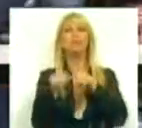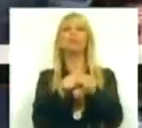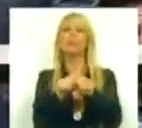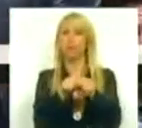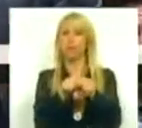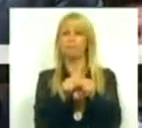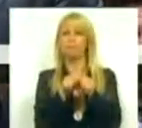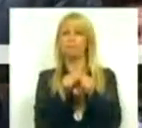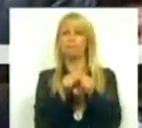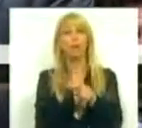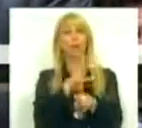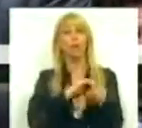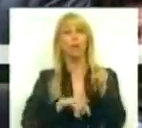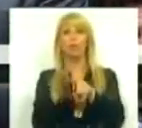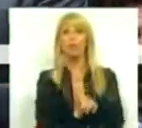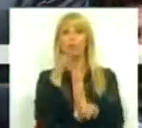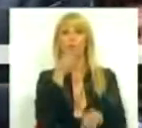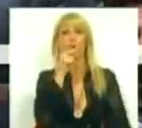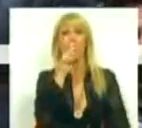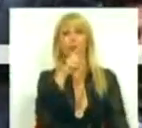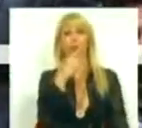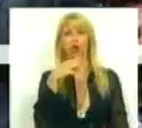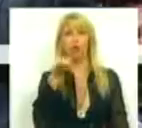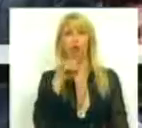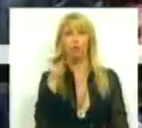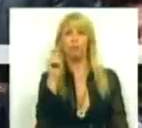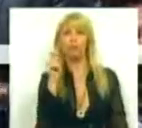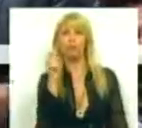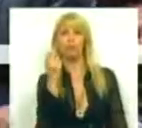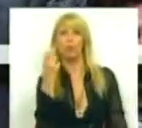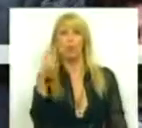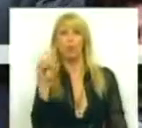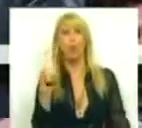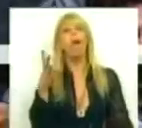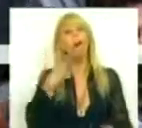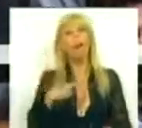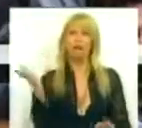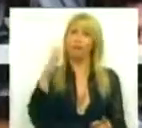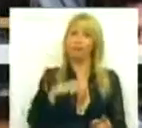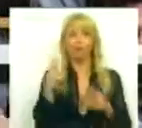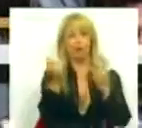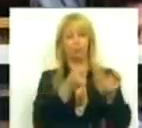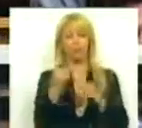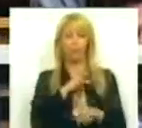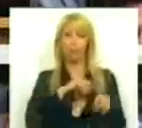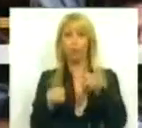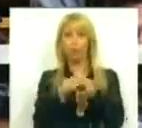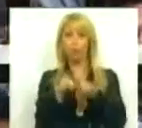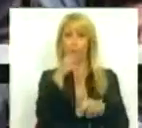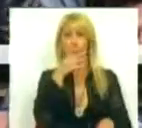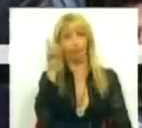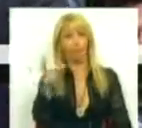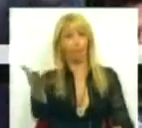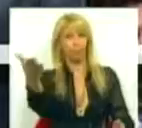o Sr. Deputado António José Seguro quis trazer a este debate. O Sr. Deputado António José Seguro quis trazer a